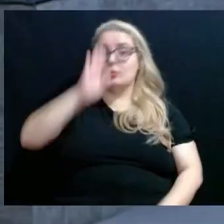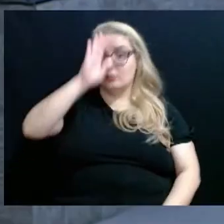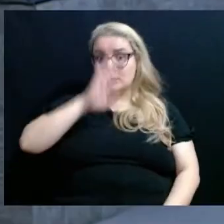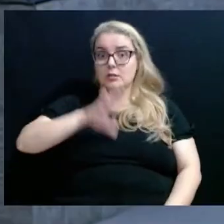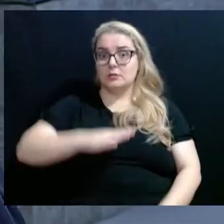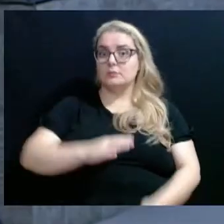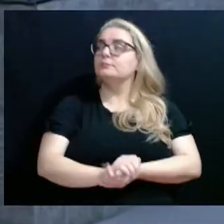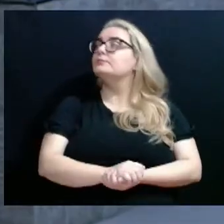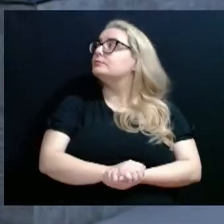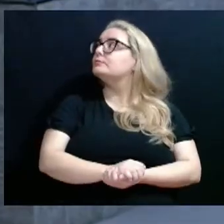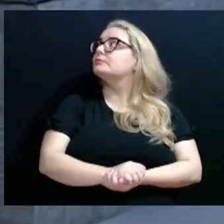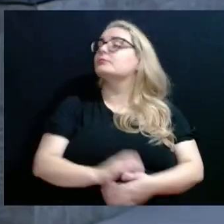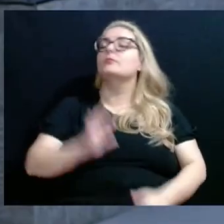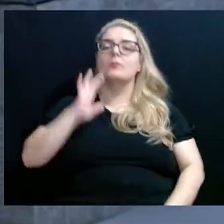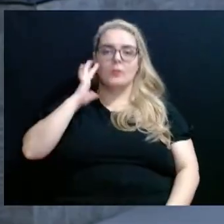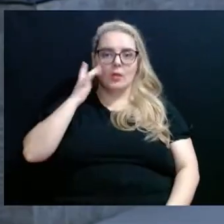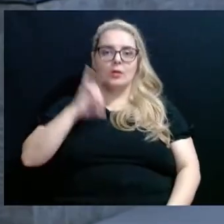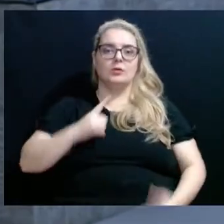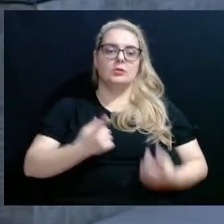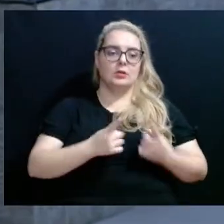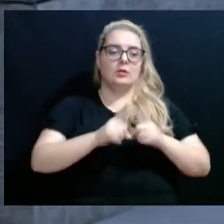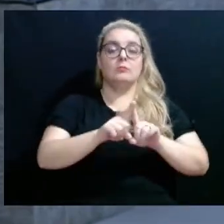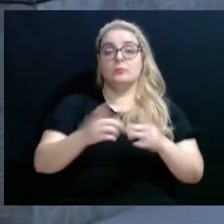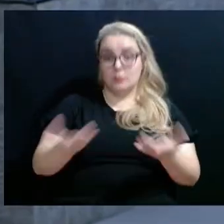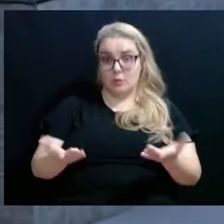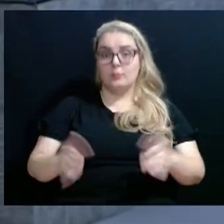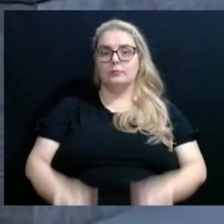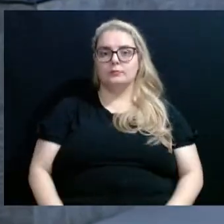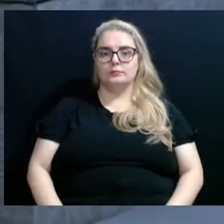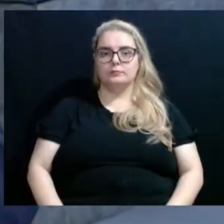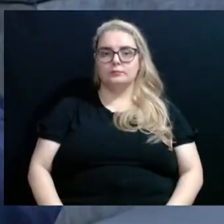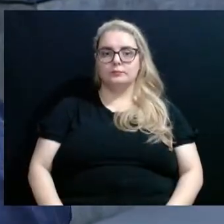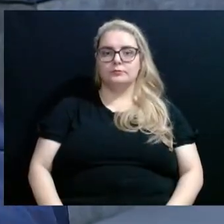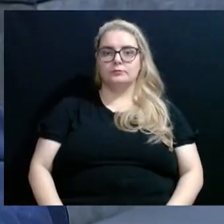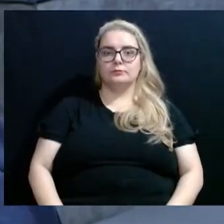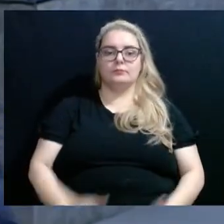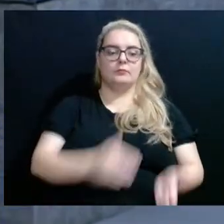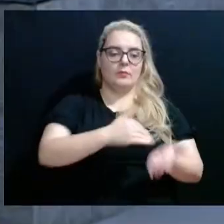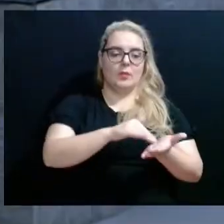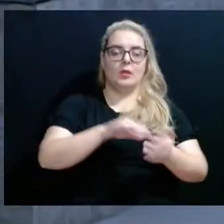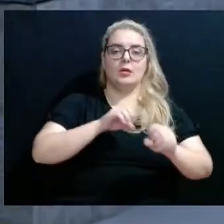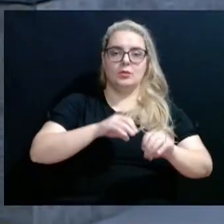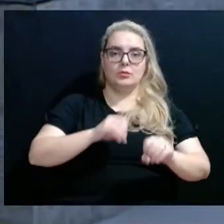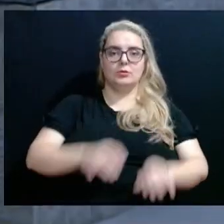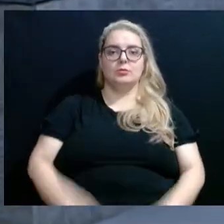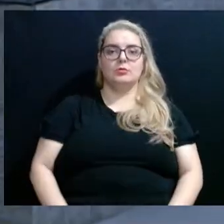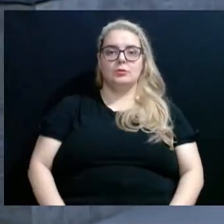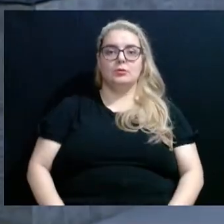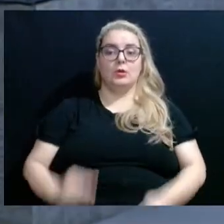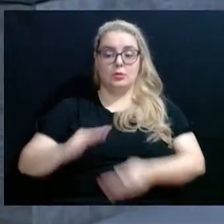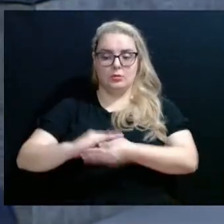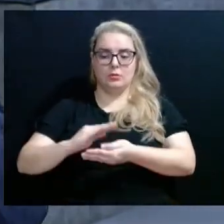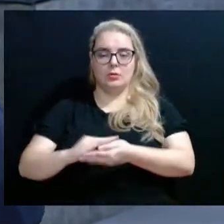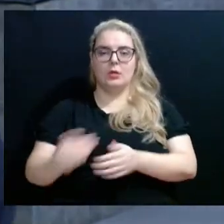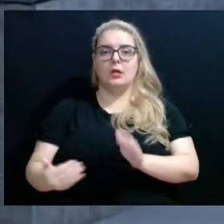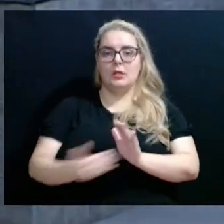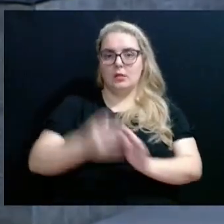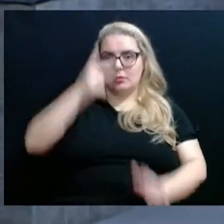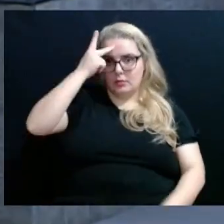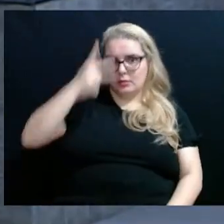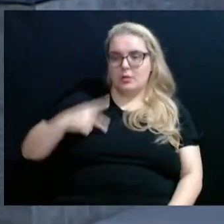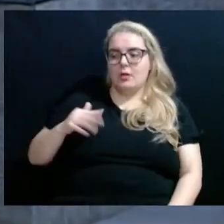isso aí tem que ter uma parceria, né, entre a Secretaria de Educação, entre esse fundo, até a própria FIEC, para que